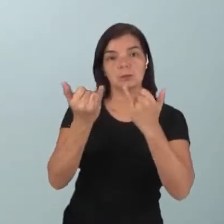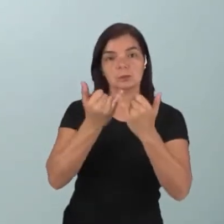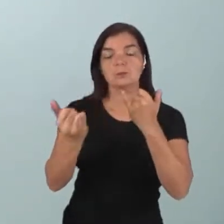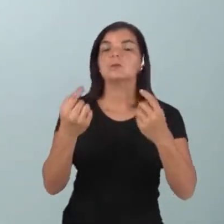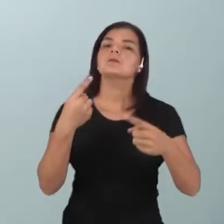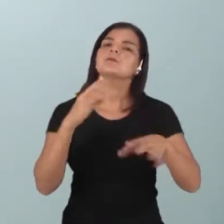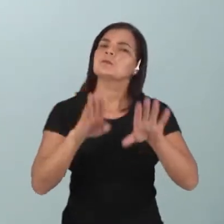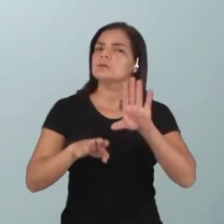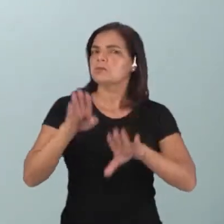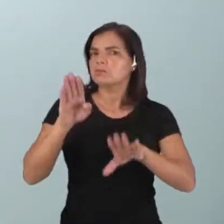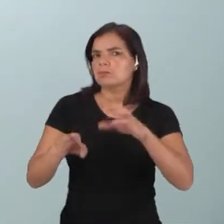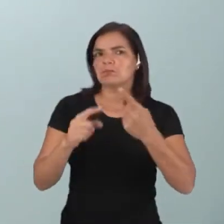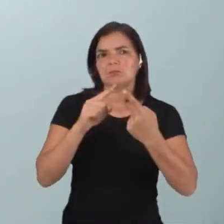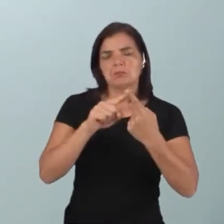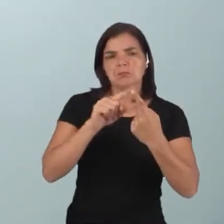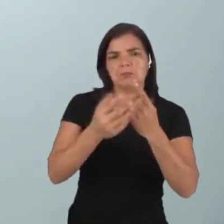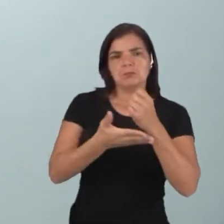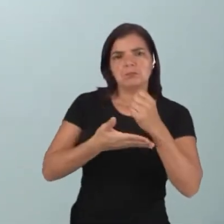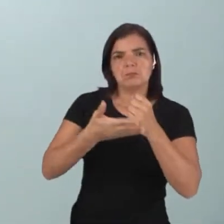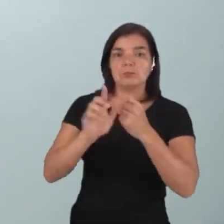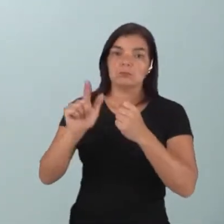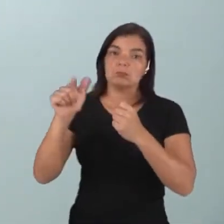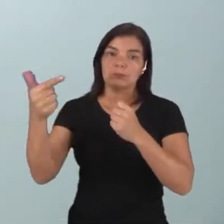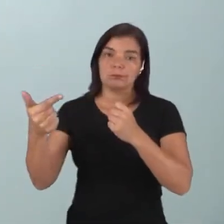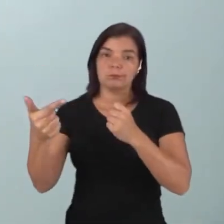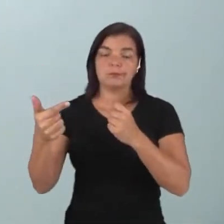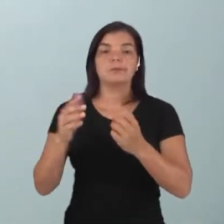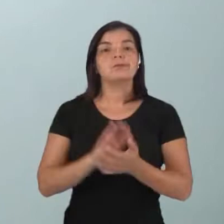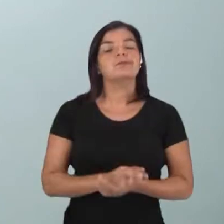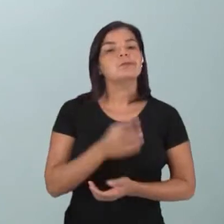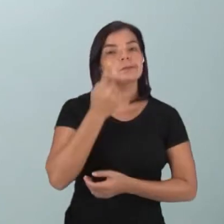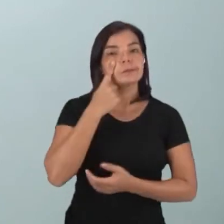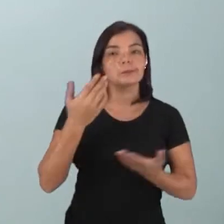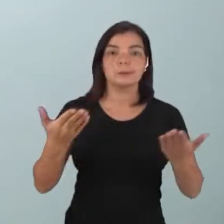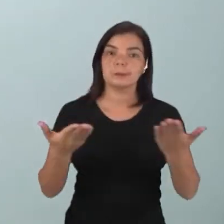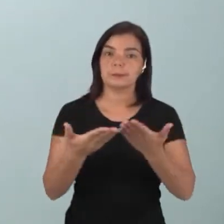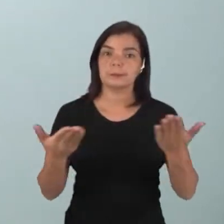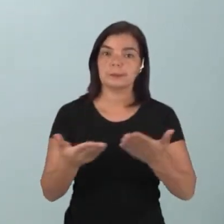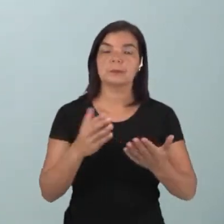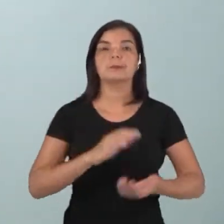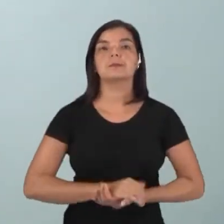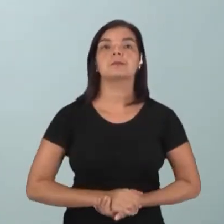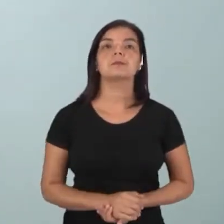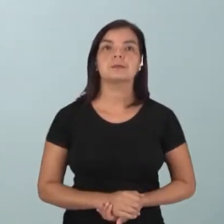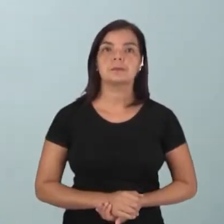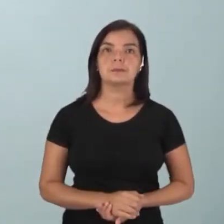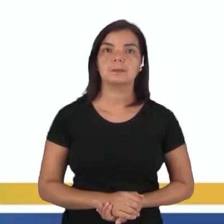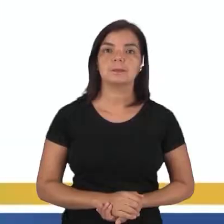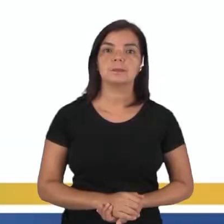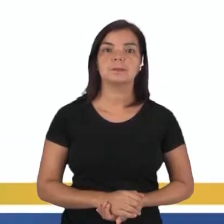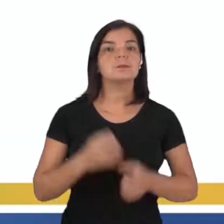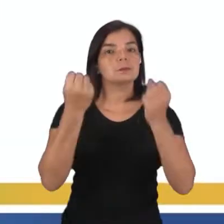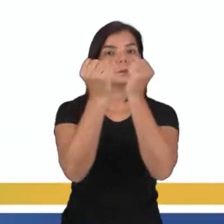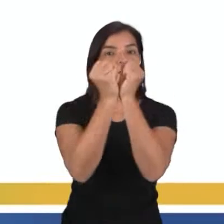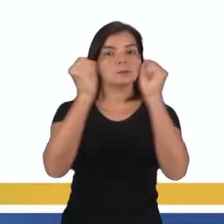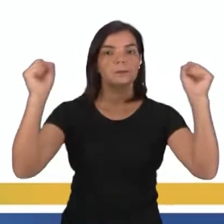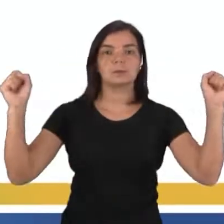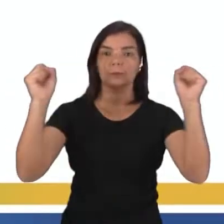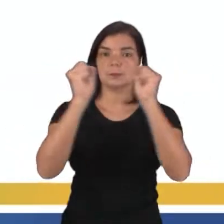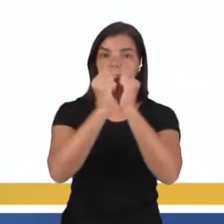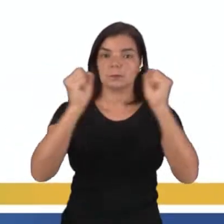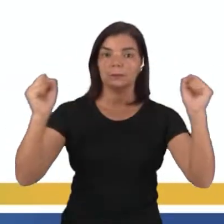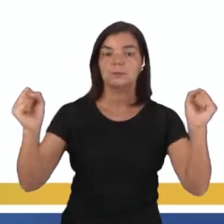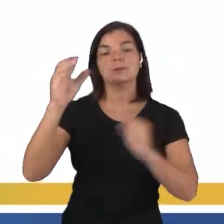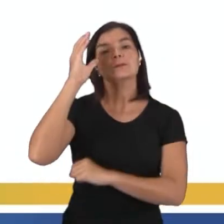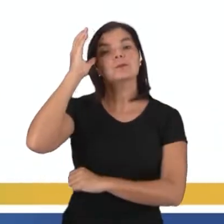né? Talvez uma tenha base na outra, e é isso que a gente vai ver hoje. Vamos lá. Ginástica de